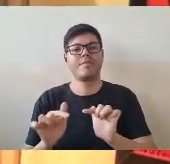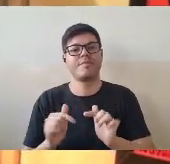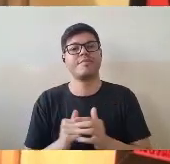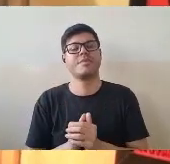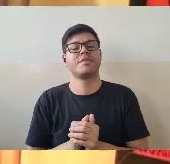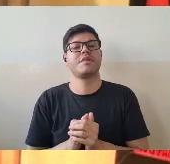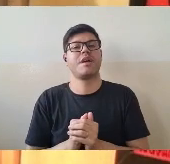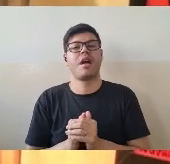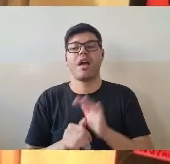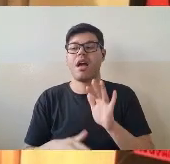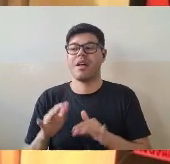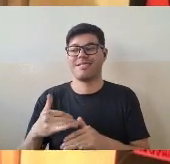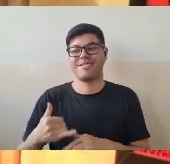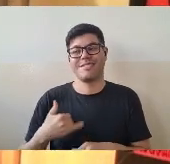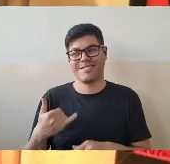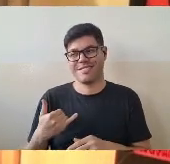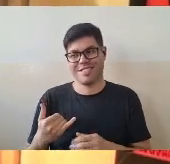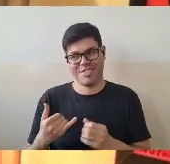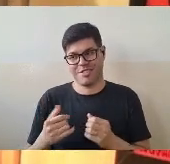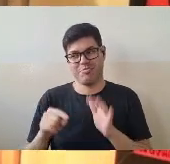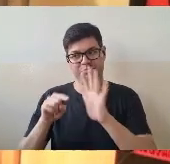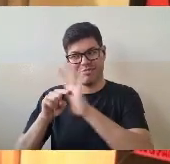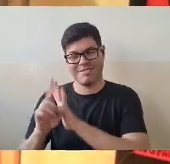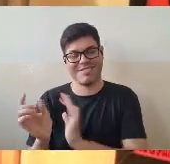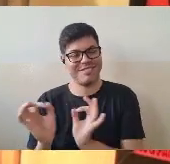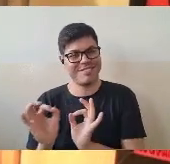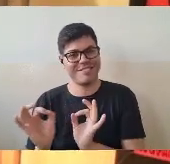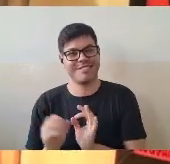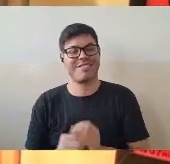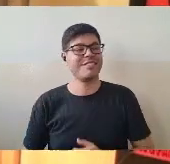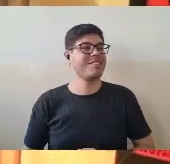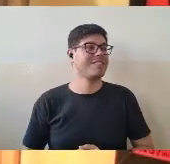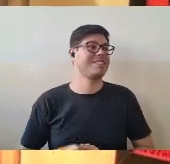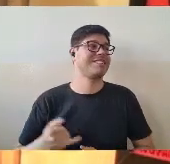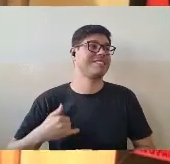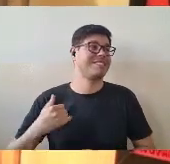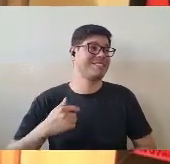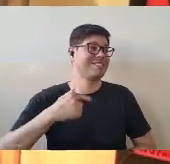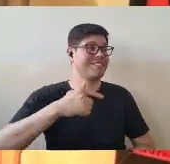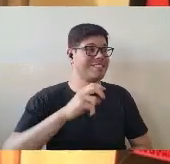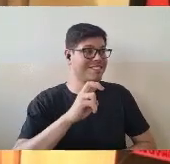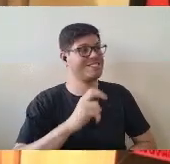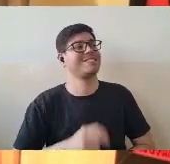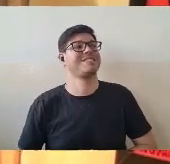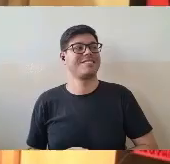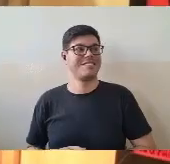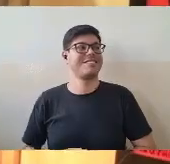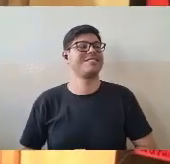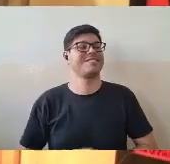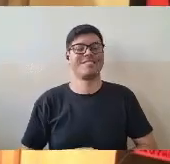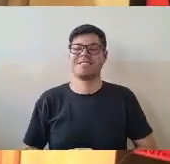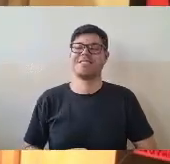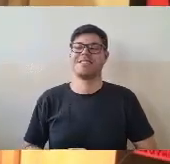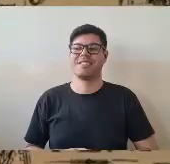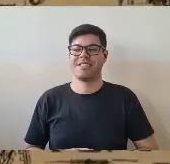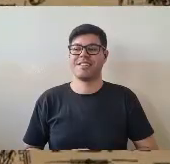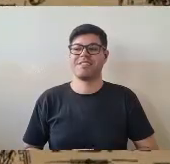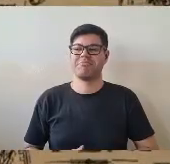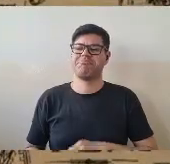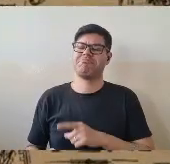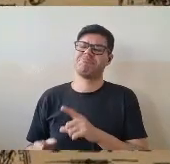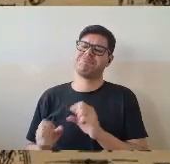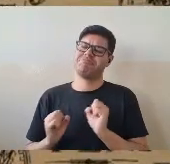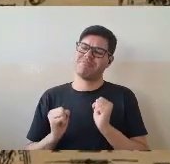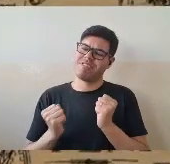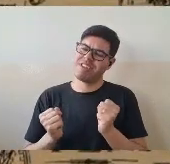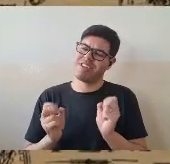75 anos. E continua com a... Continua nativa. Mas todos os dias, doutor, não dá uma folga não, um dia? Não, é o seguinte, eu atendo segunda,